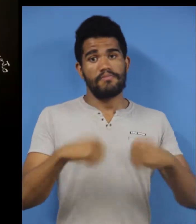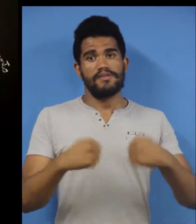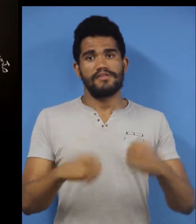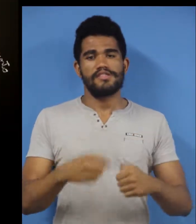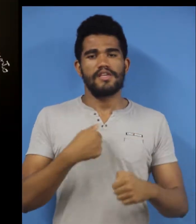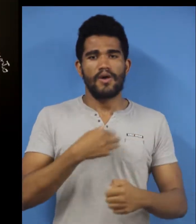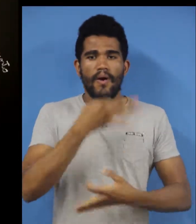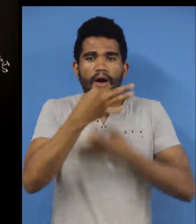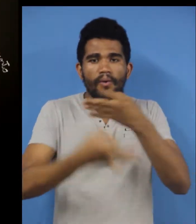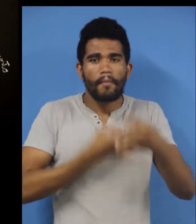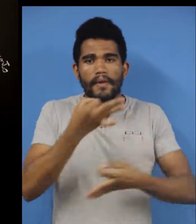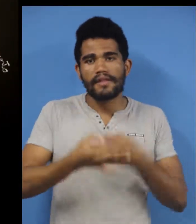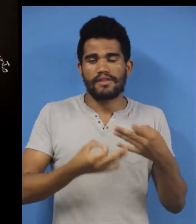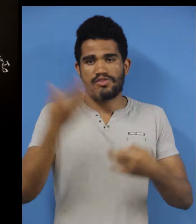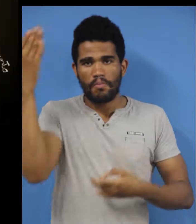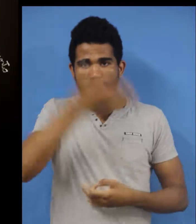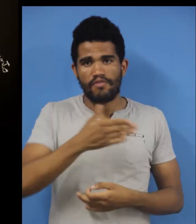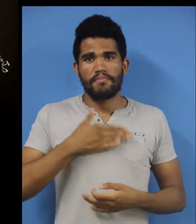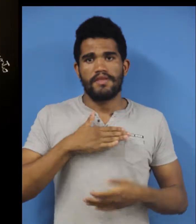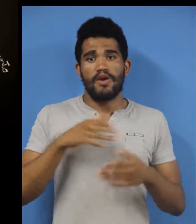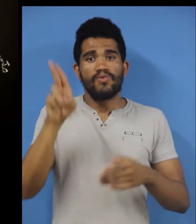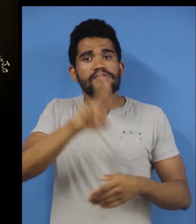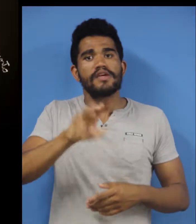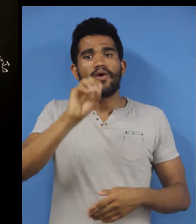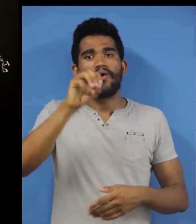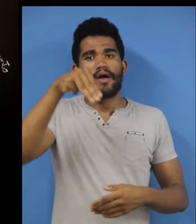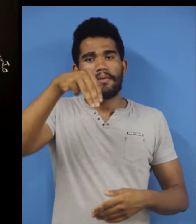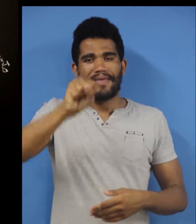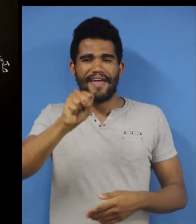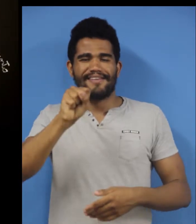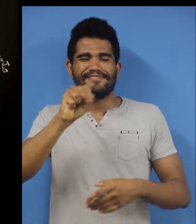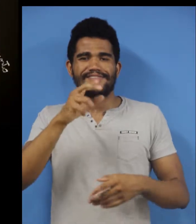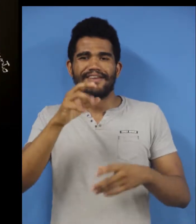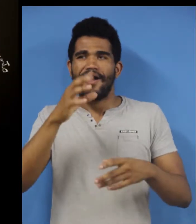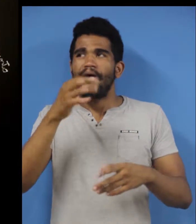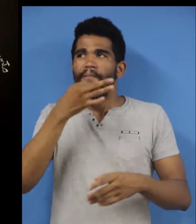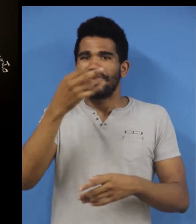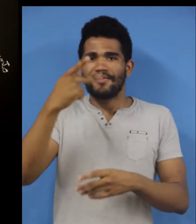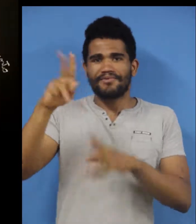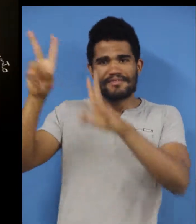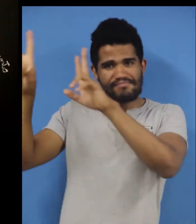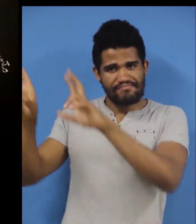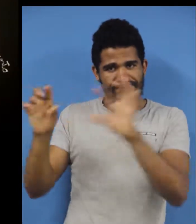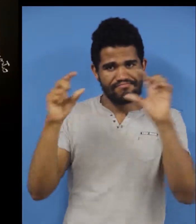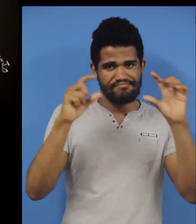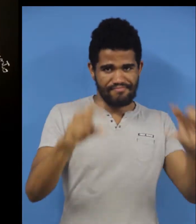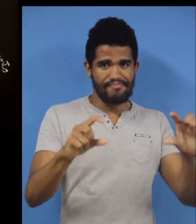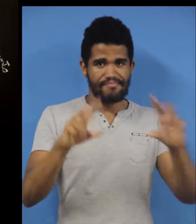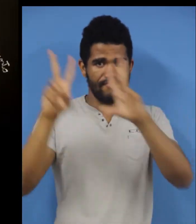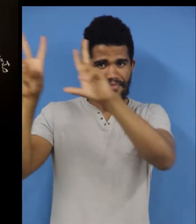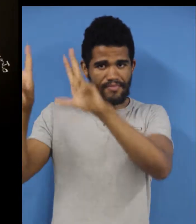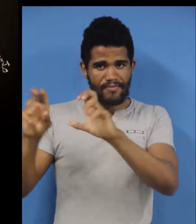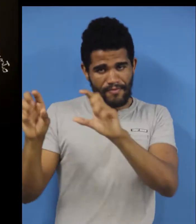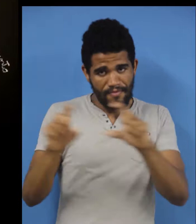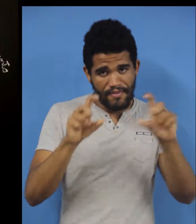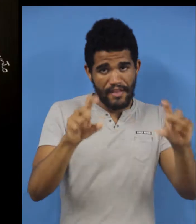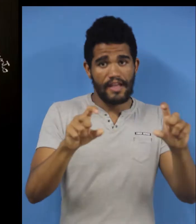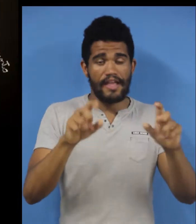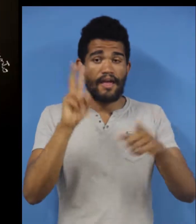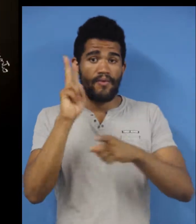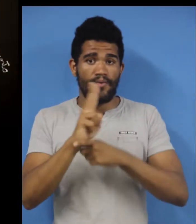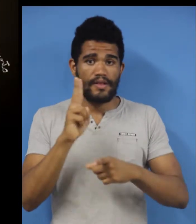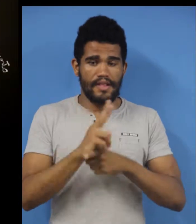para mostrar isso a citação da Organização Mundial da Saúde, o conceito de saúde deles, que é cuidar